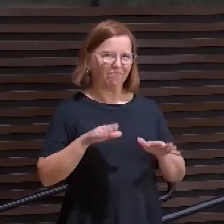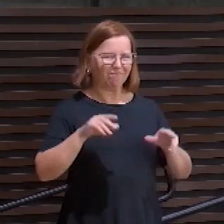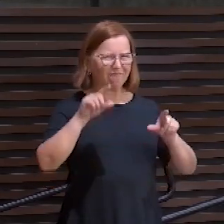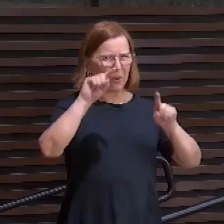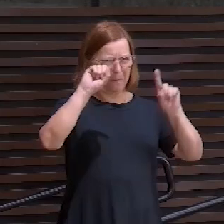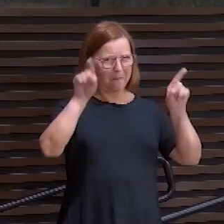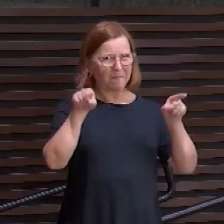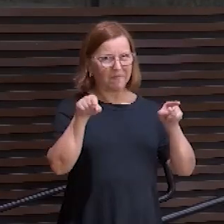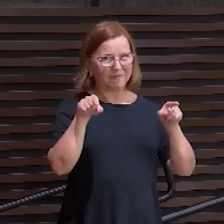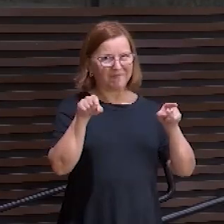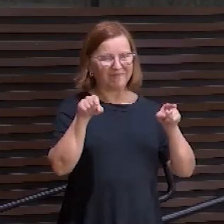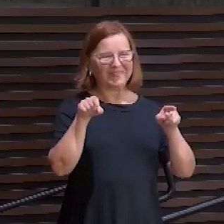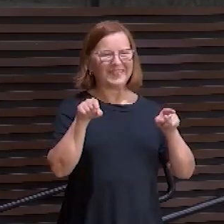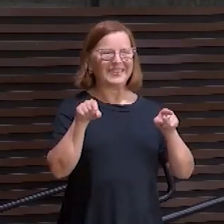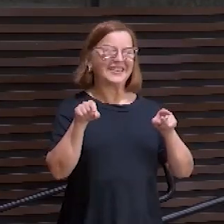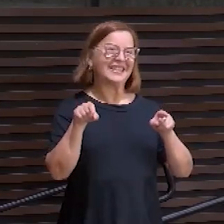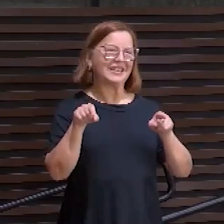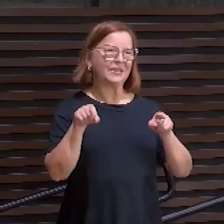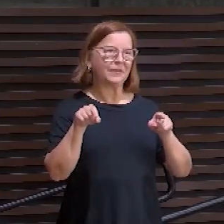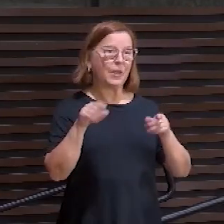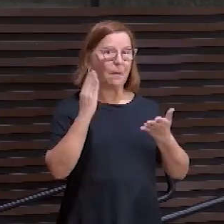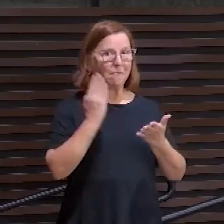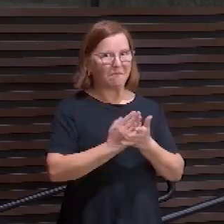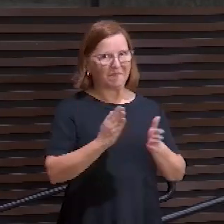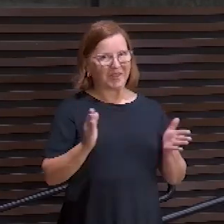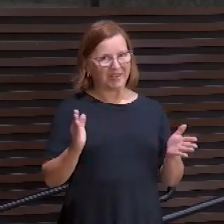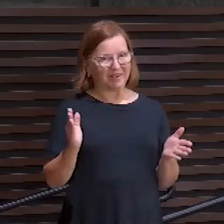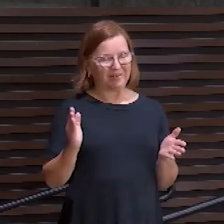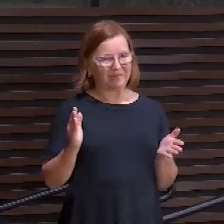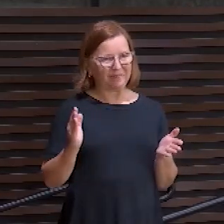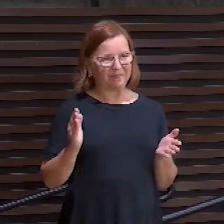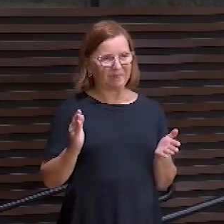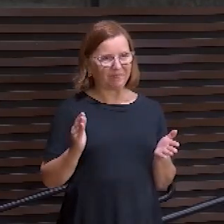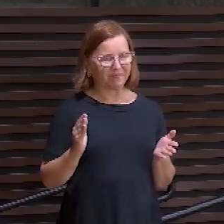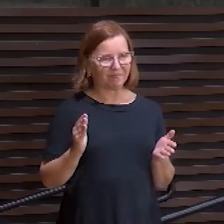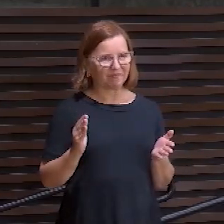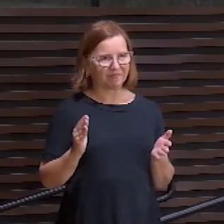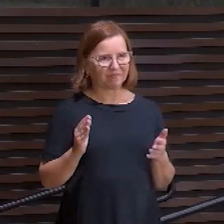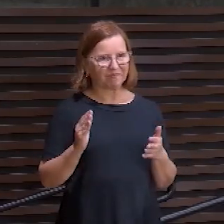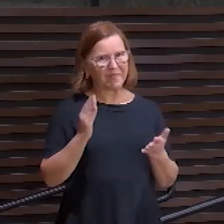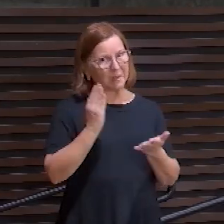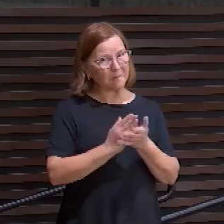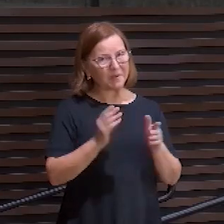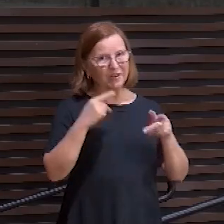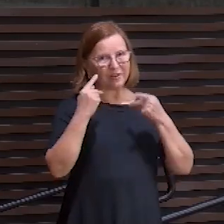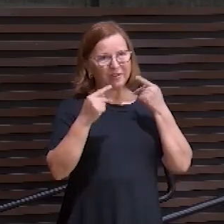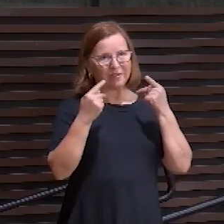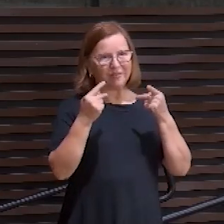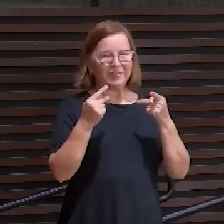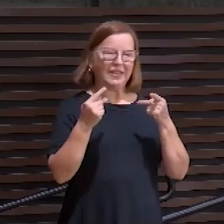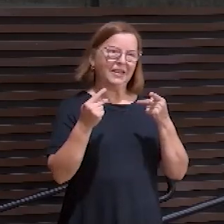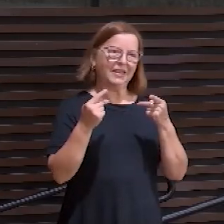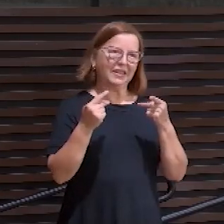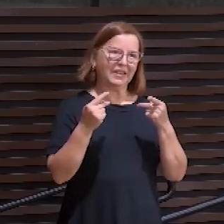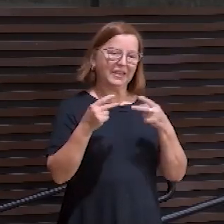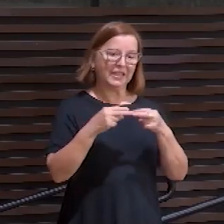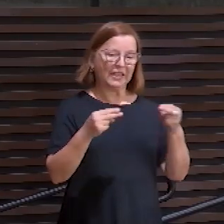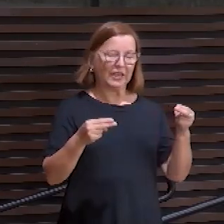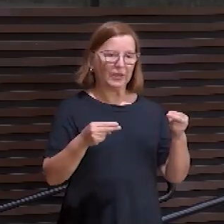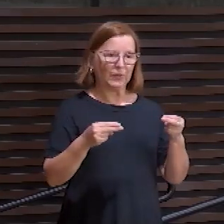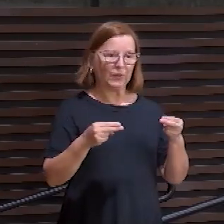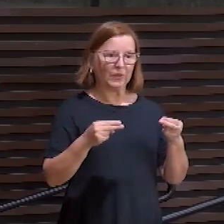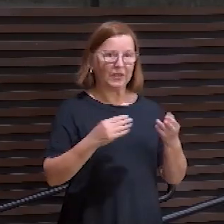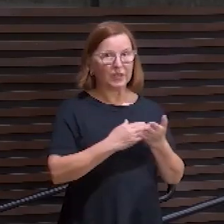parênteses. Ele para de falar daquilo que ele vem falando.